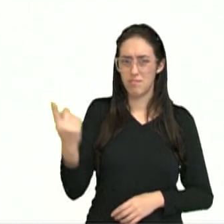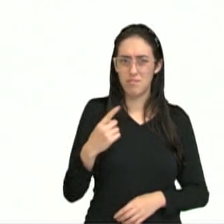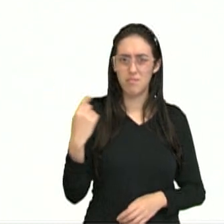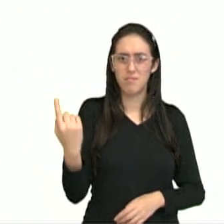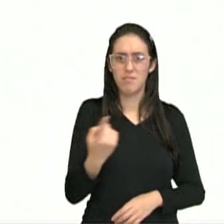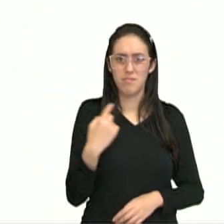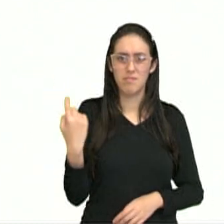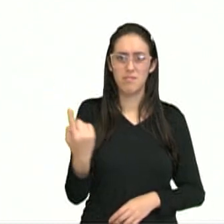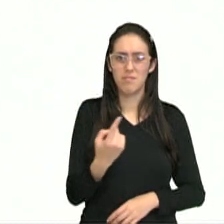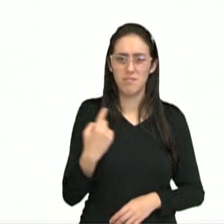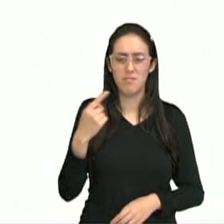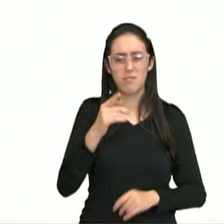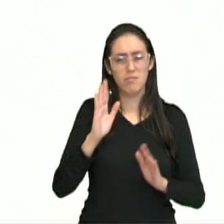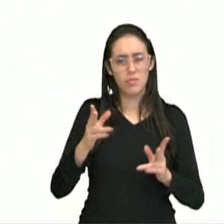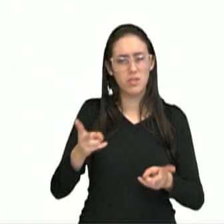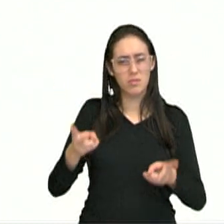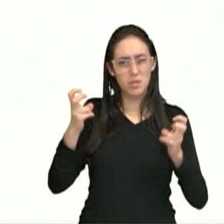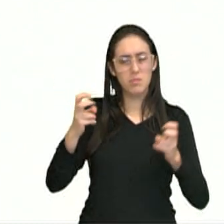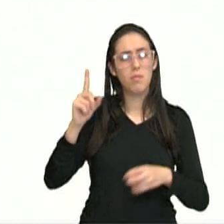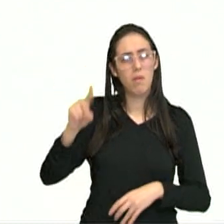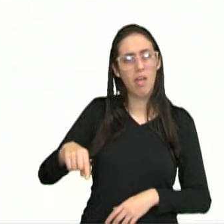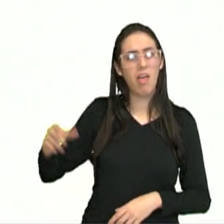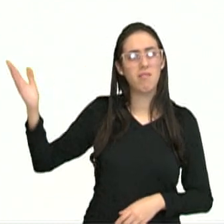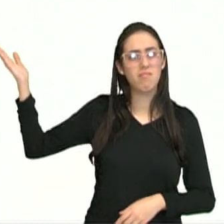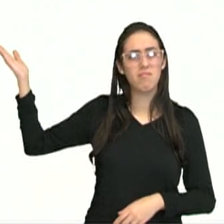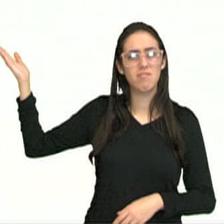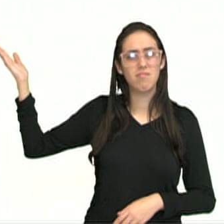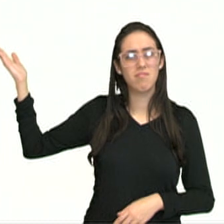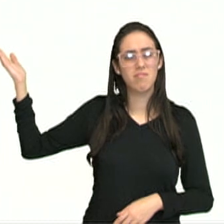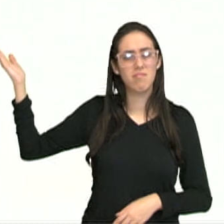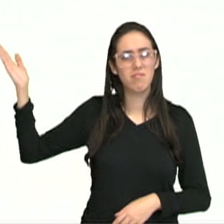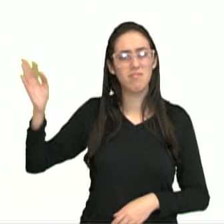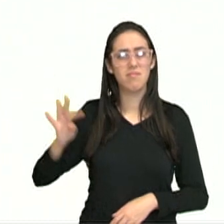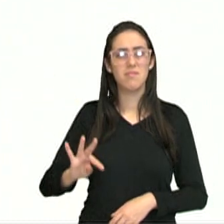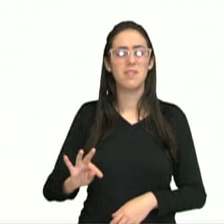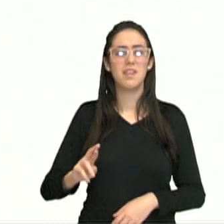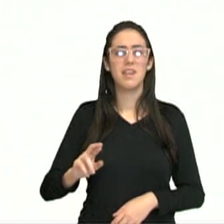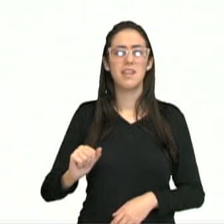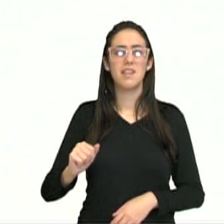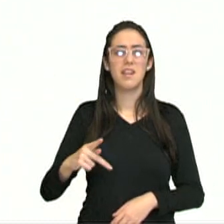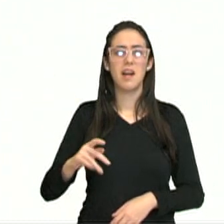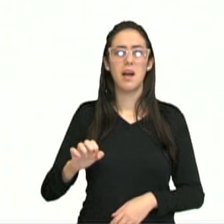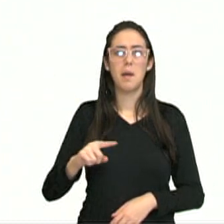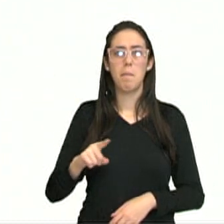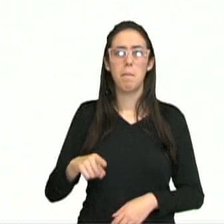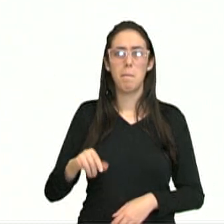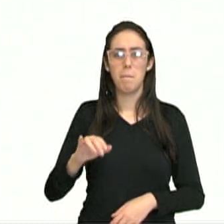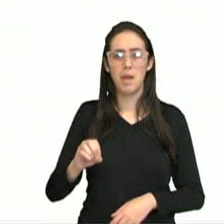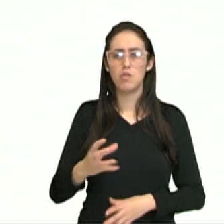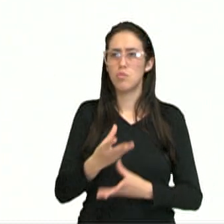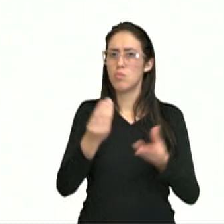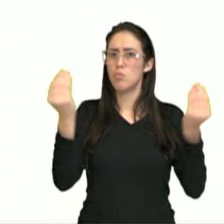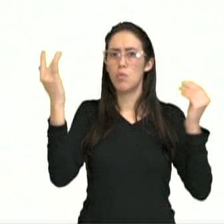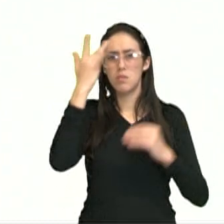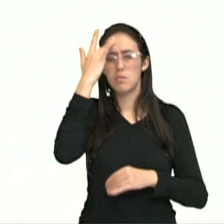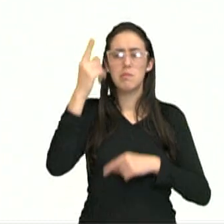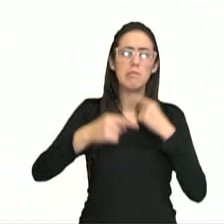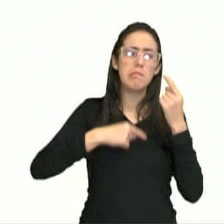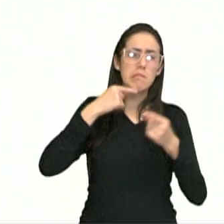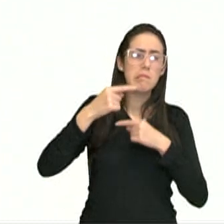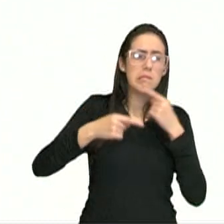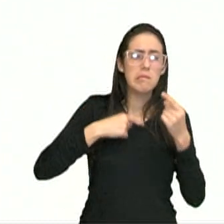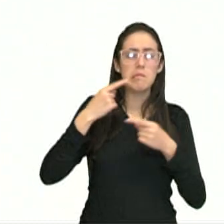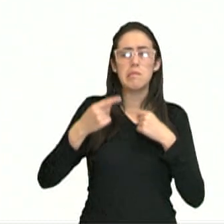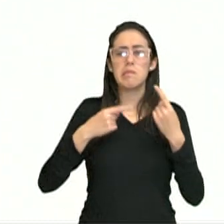gerar um tronco de cone é exatamente o nosso trapézio? Muita gente tem dificuldade de visualizar esse